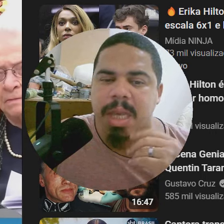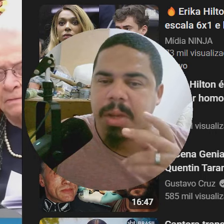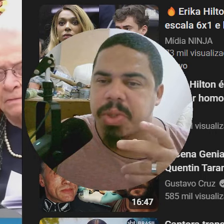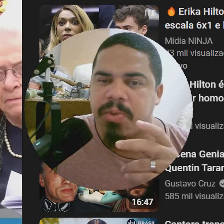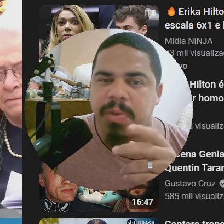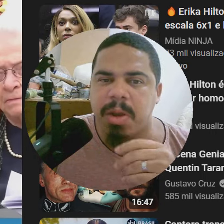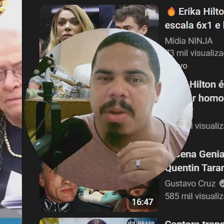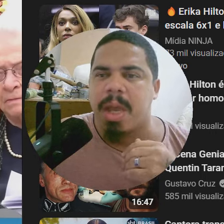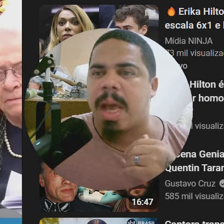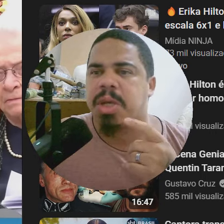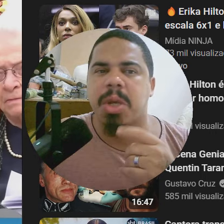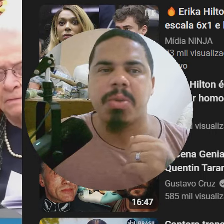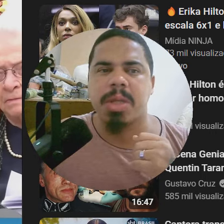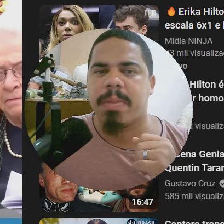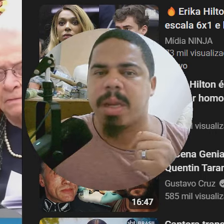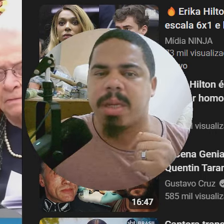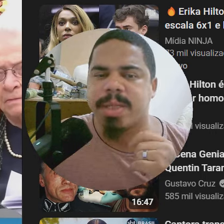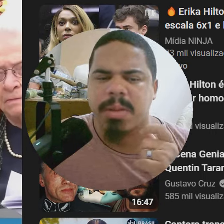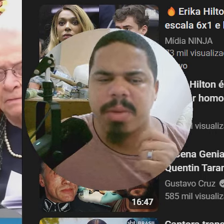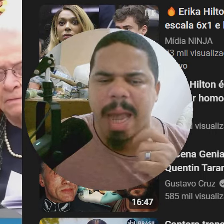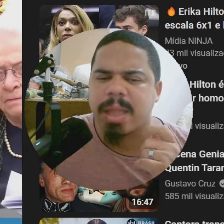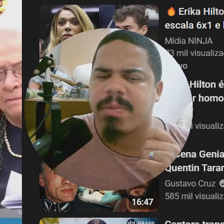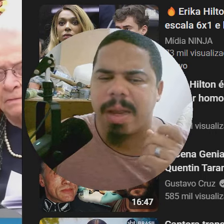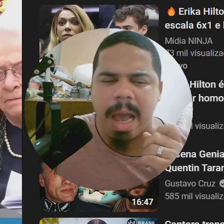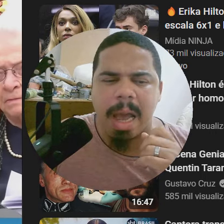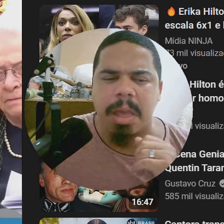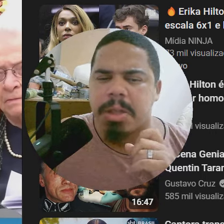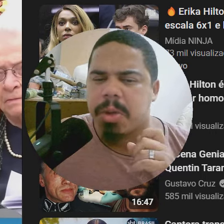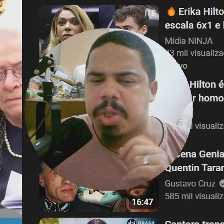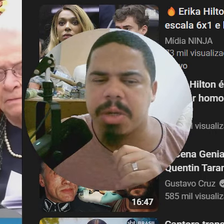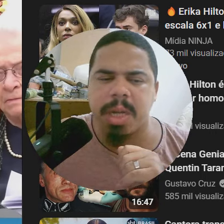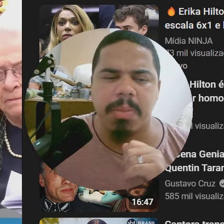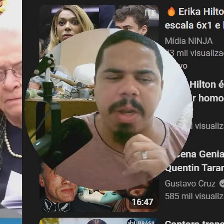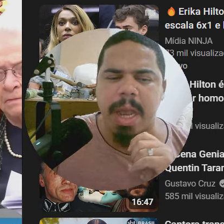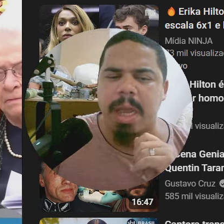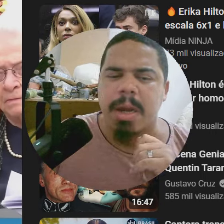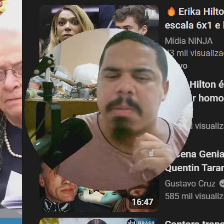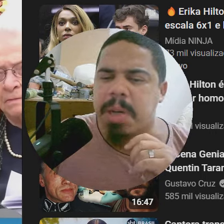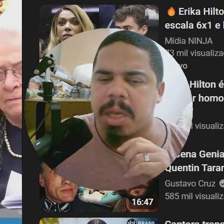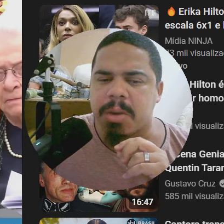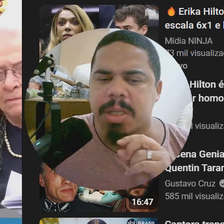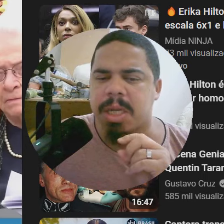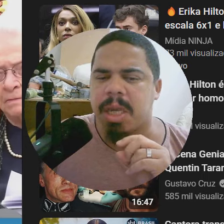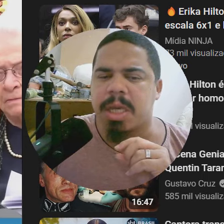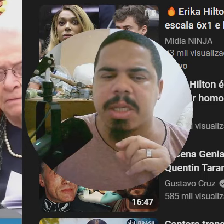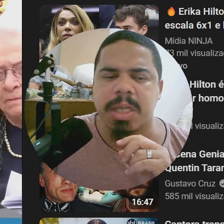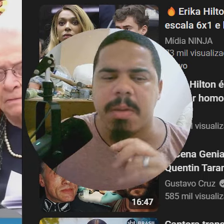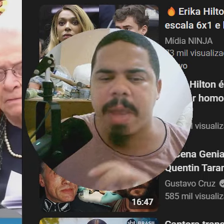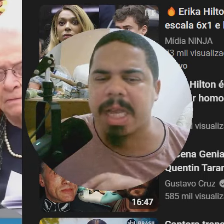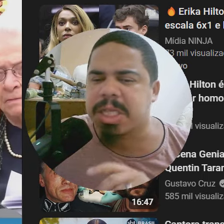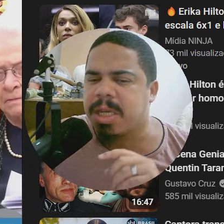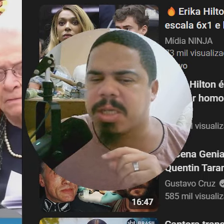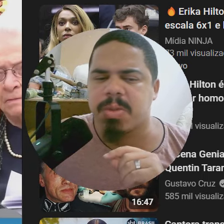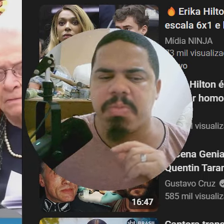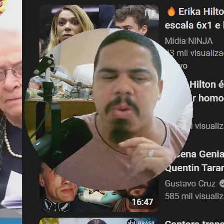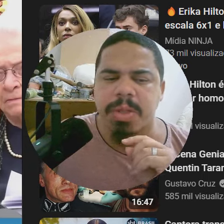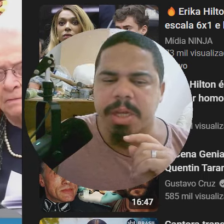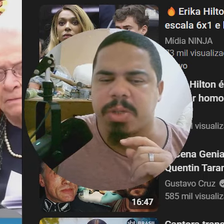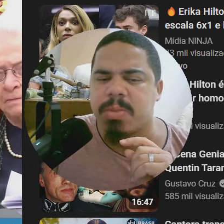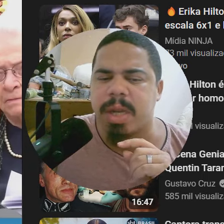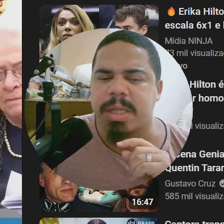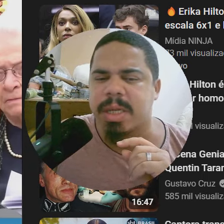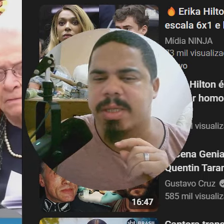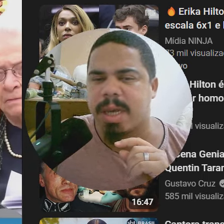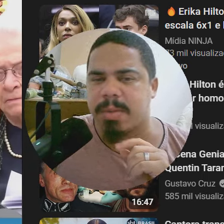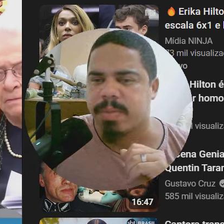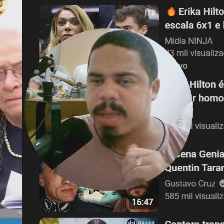para brincar com seu filho. Ah, chegou do trabalho cansado? Nada, vai lá, dê um cheiro na mulher, brinque com as crianças, pega as crianças um pouco, deixe